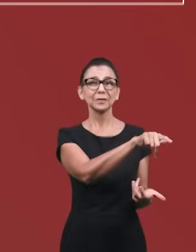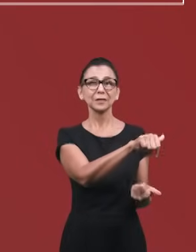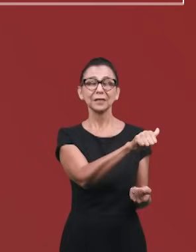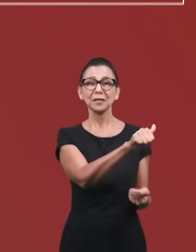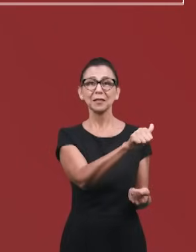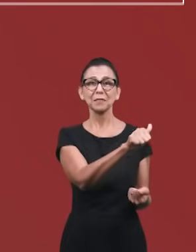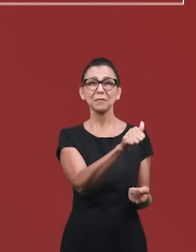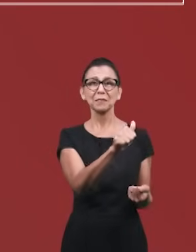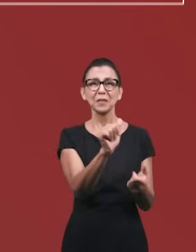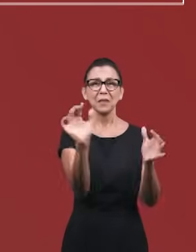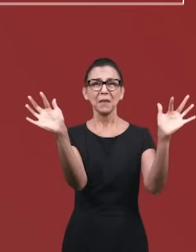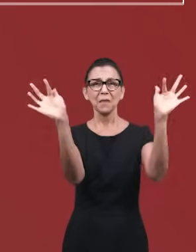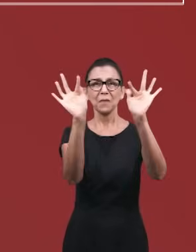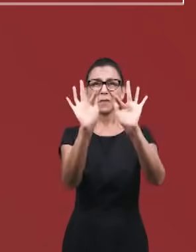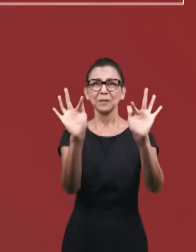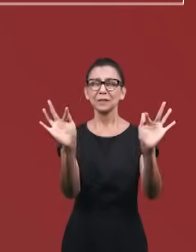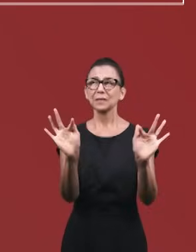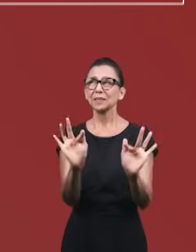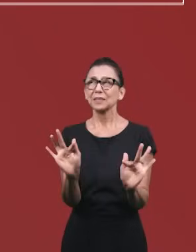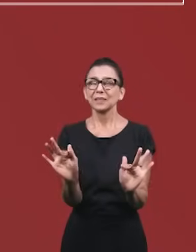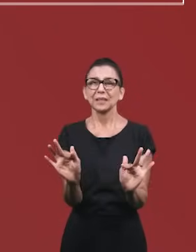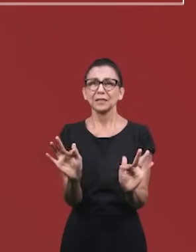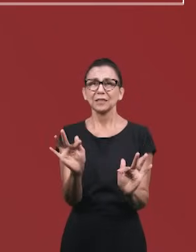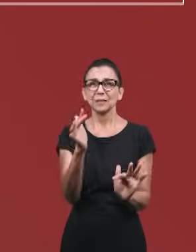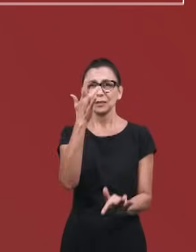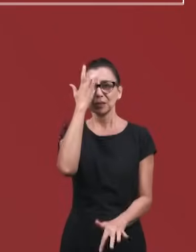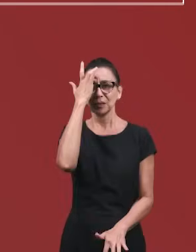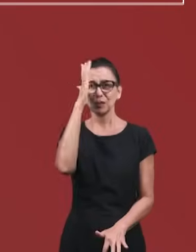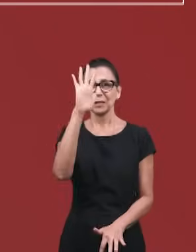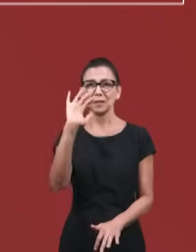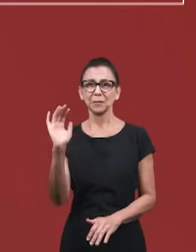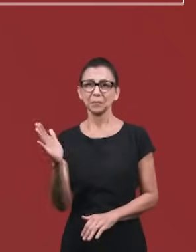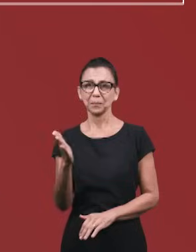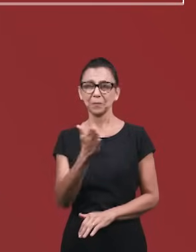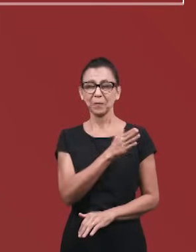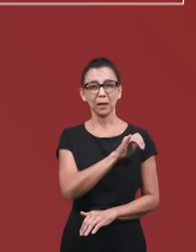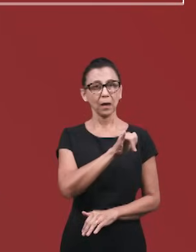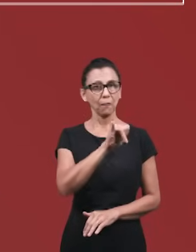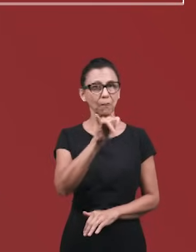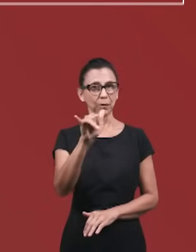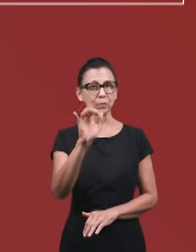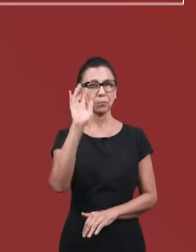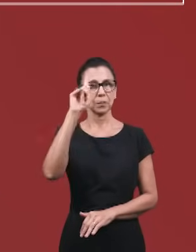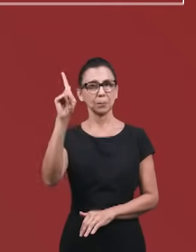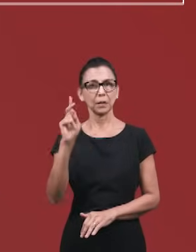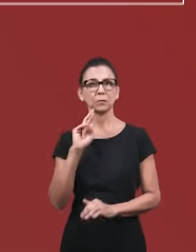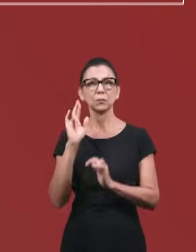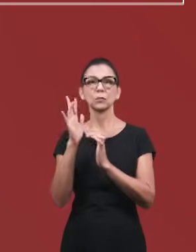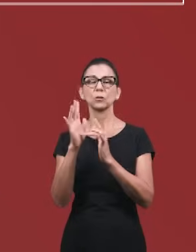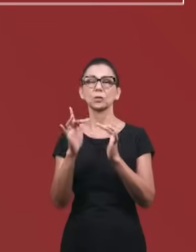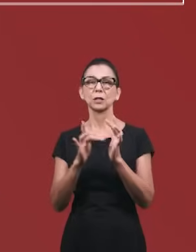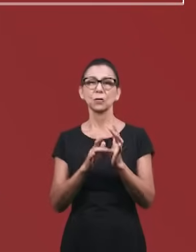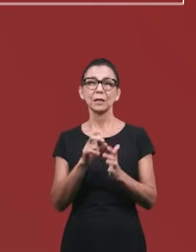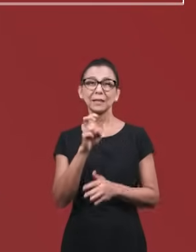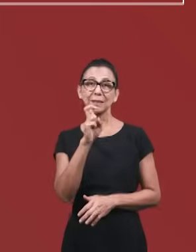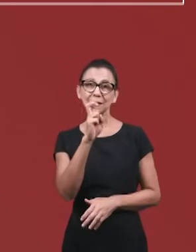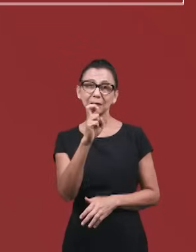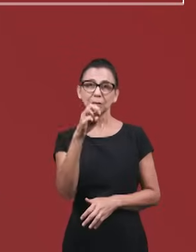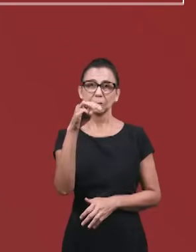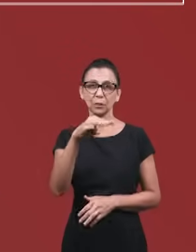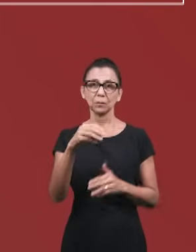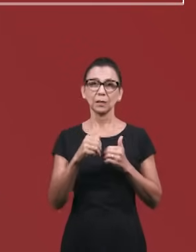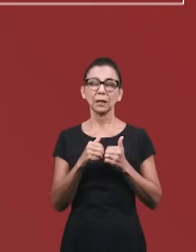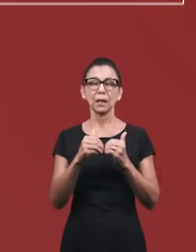não sabe o que é ser feliz. A paz do Senhor Jesus. Dentro de 5